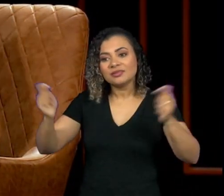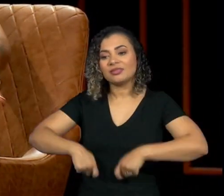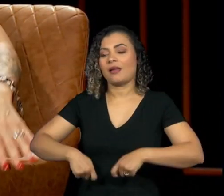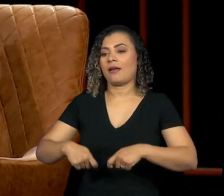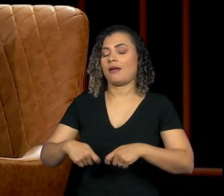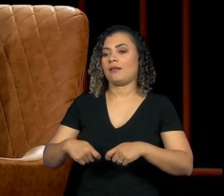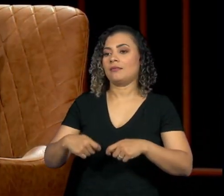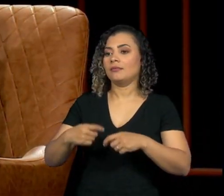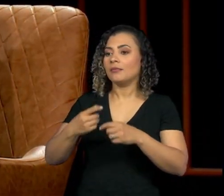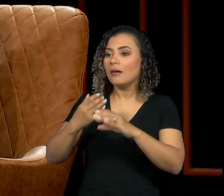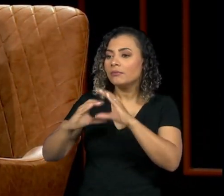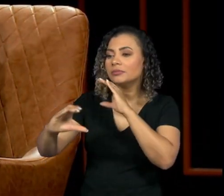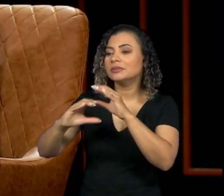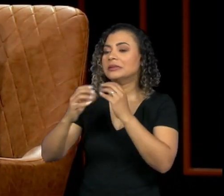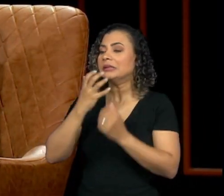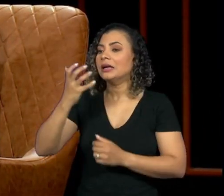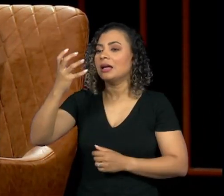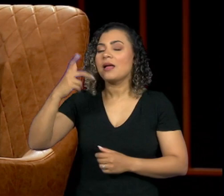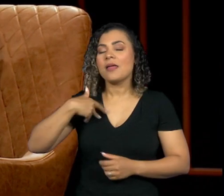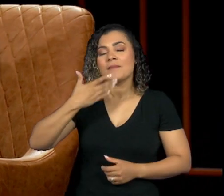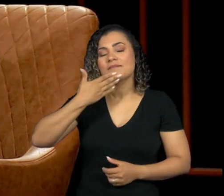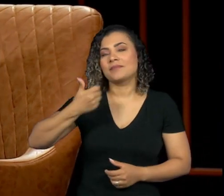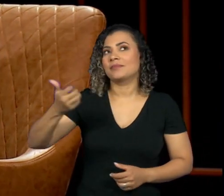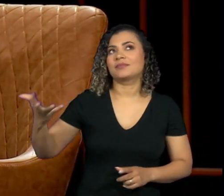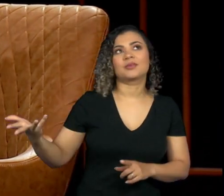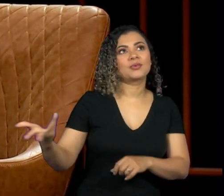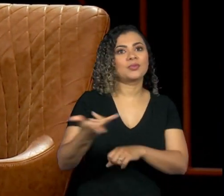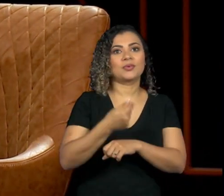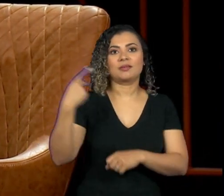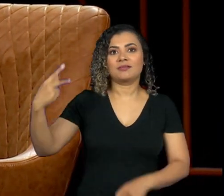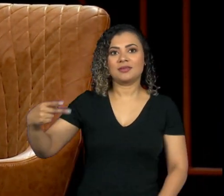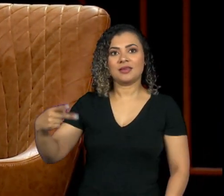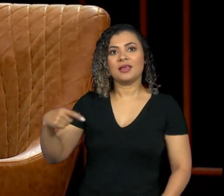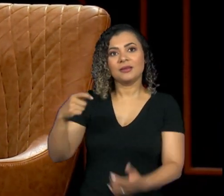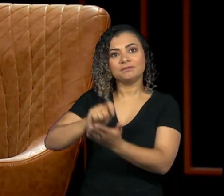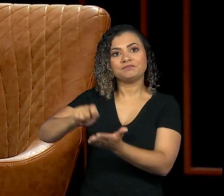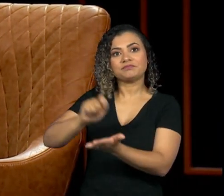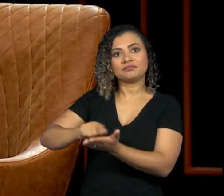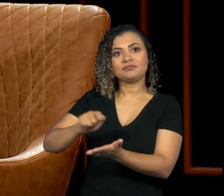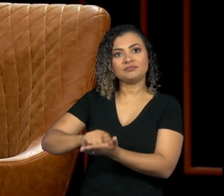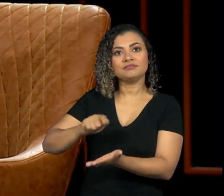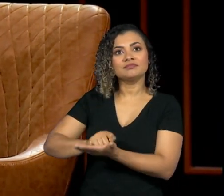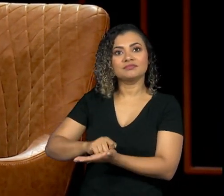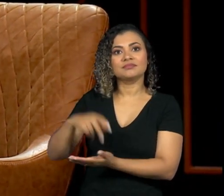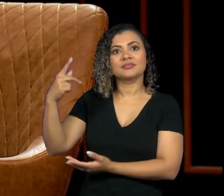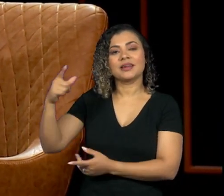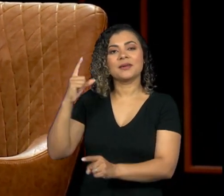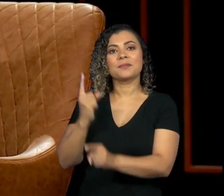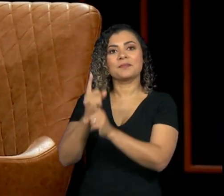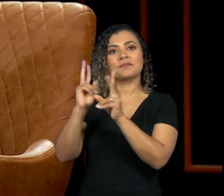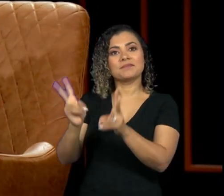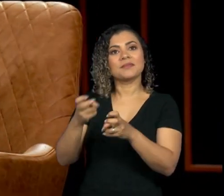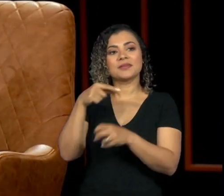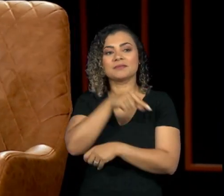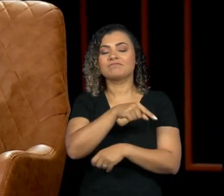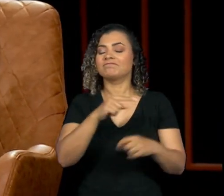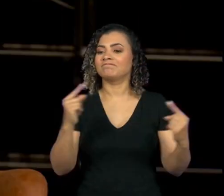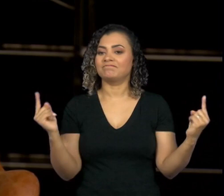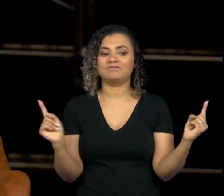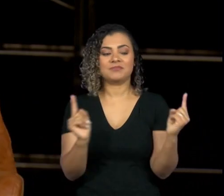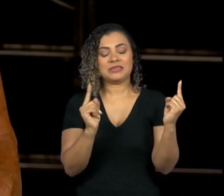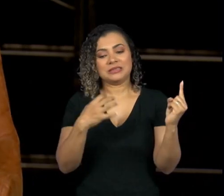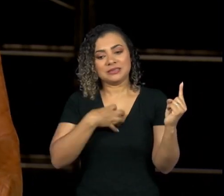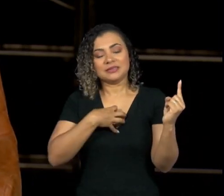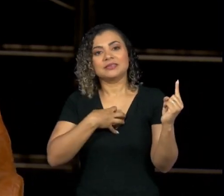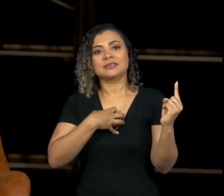transversais nessa letra. Essa, para mim, é a obra-prima máxima do Belchior, é essa letra, e Elis, claro, percebeu isso claramente, né? Com